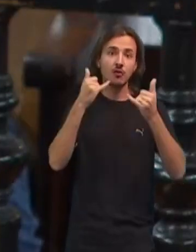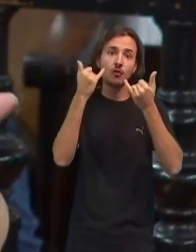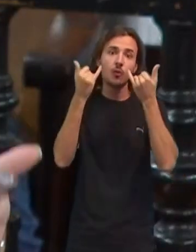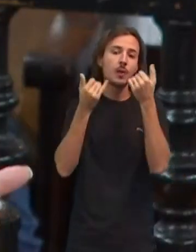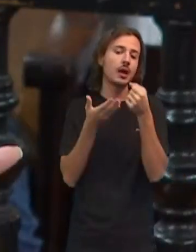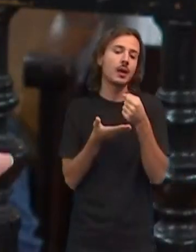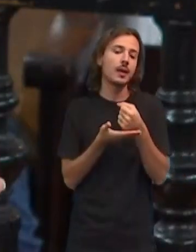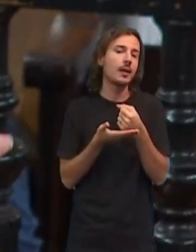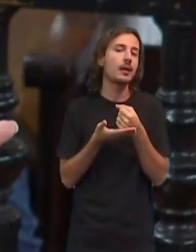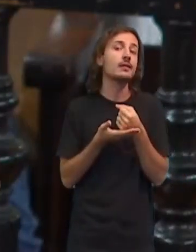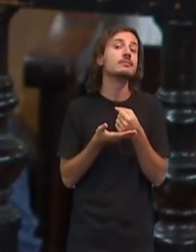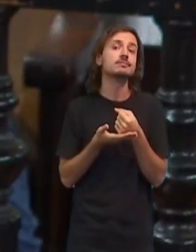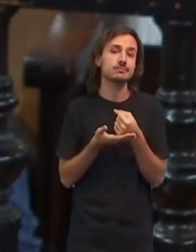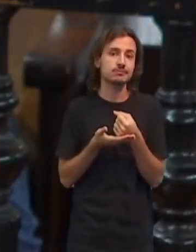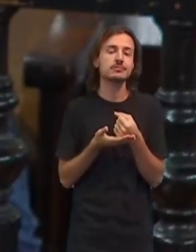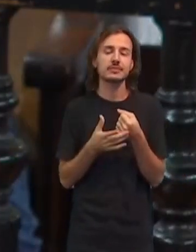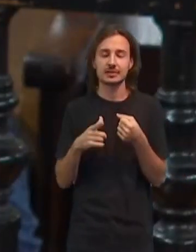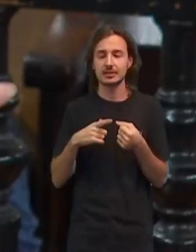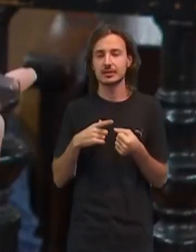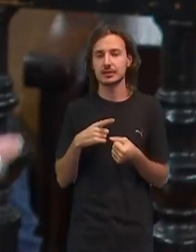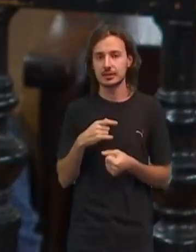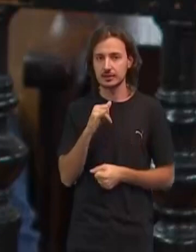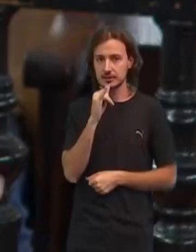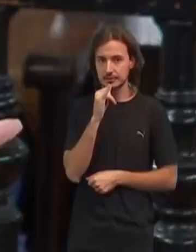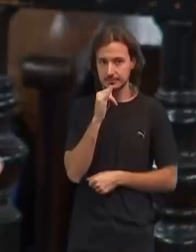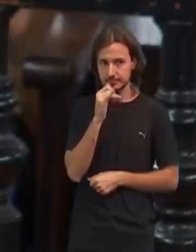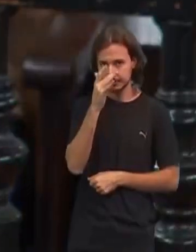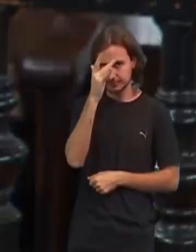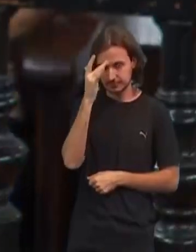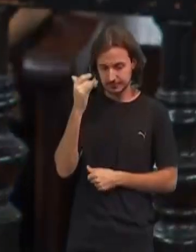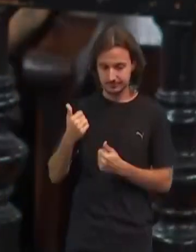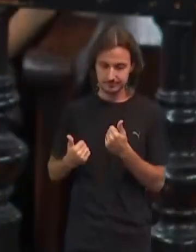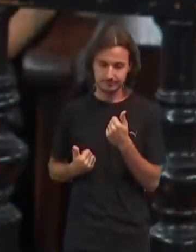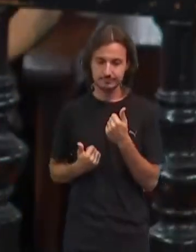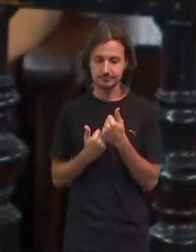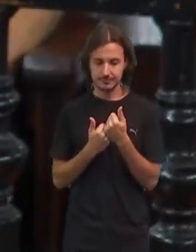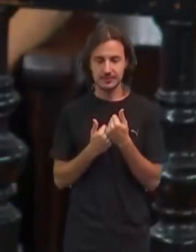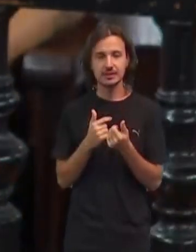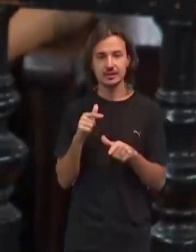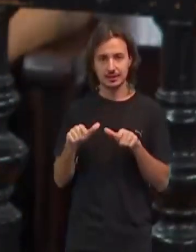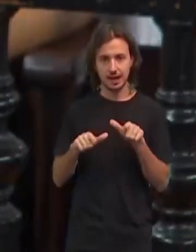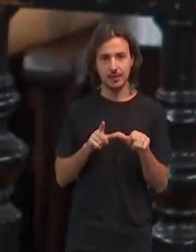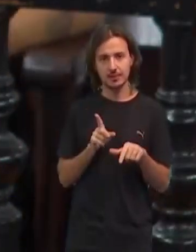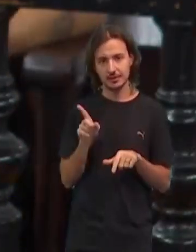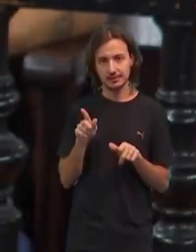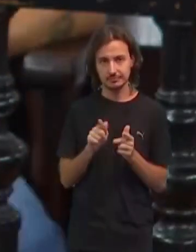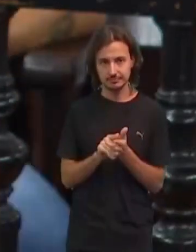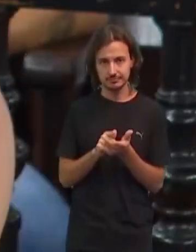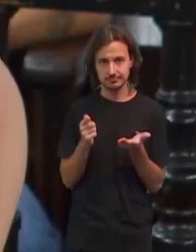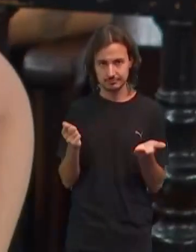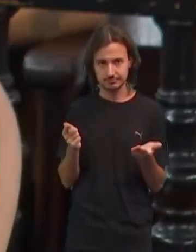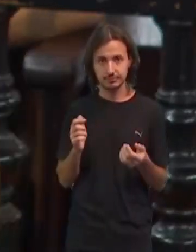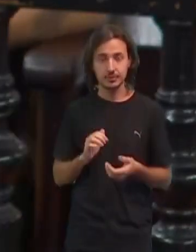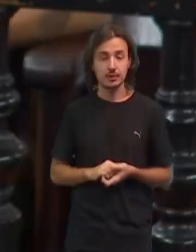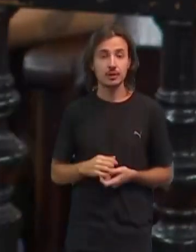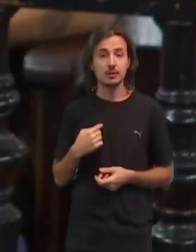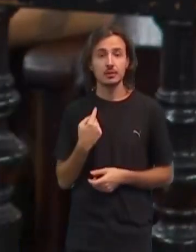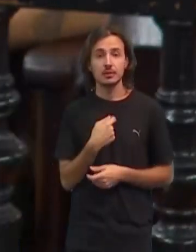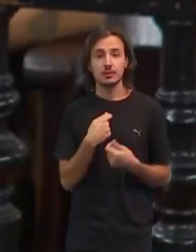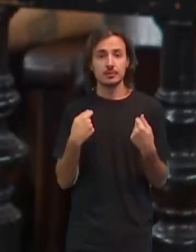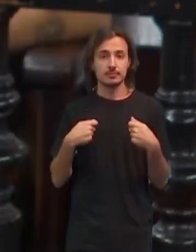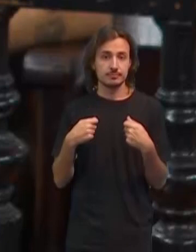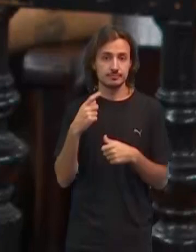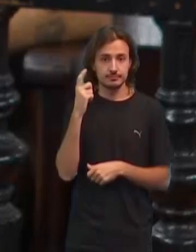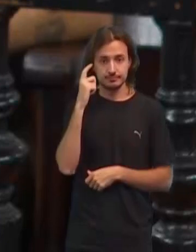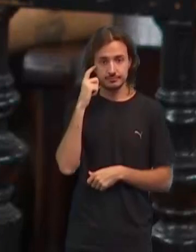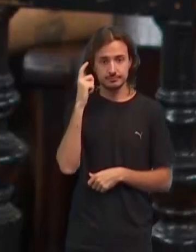tem assessores de candidatas a prefeitas, né, que estão trabalhando nesse mesmo jornal. E aí a gente tem que pensar, aqui